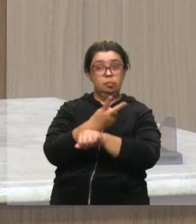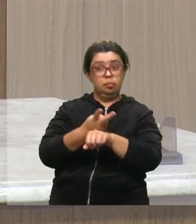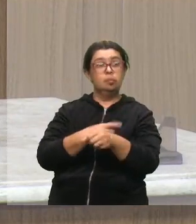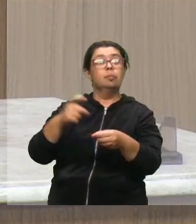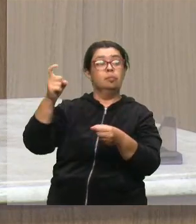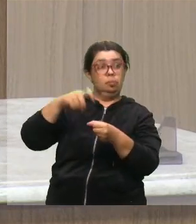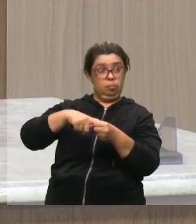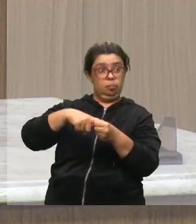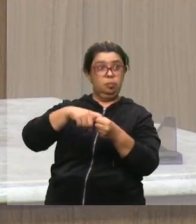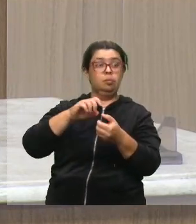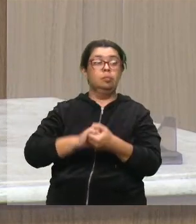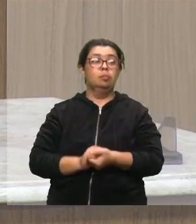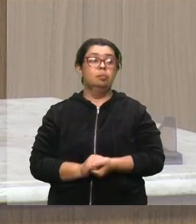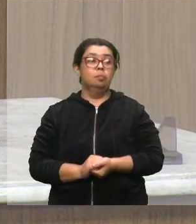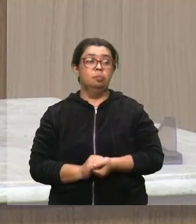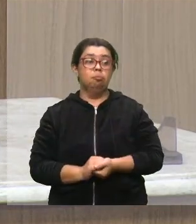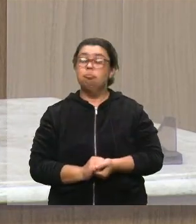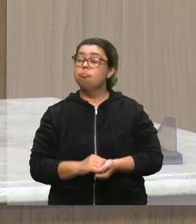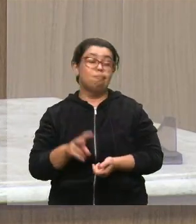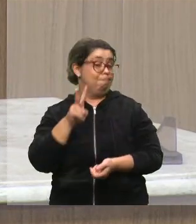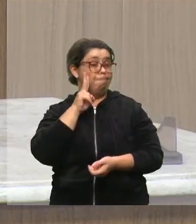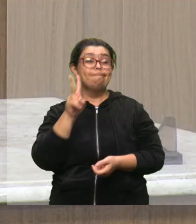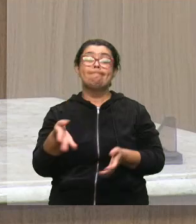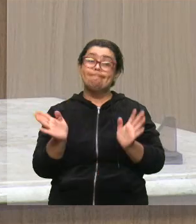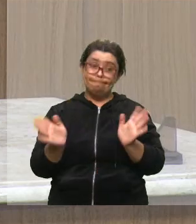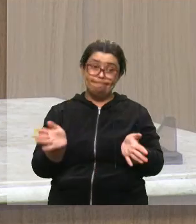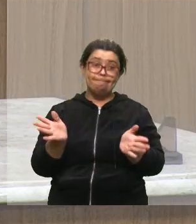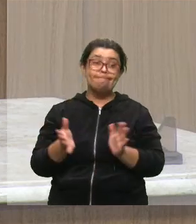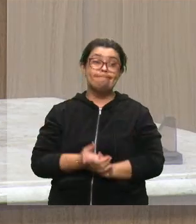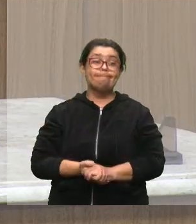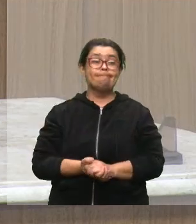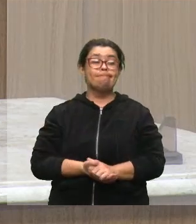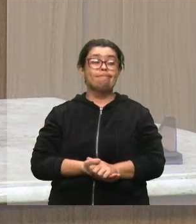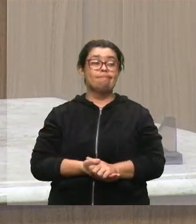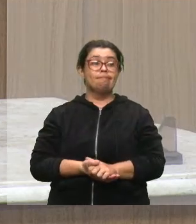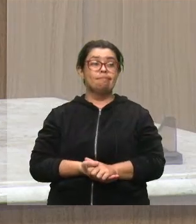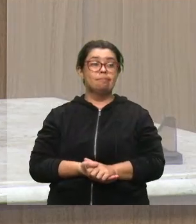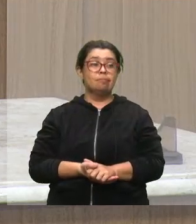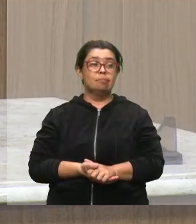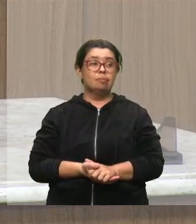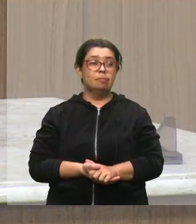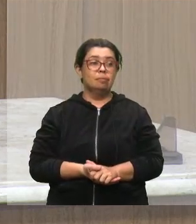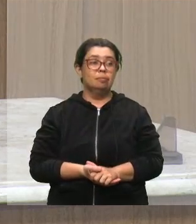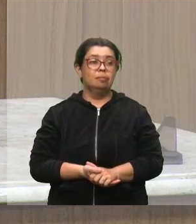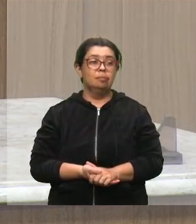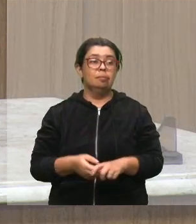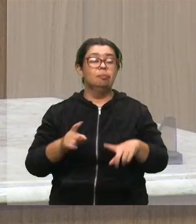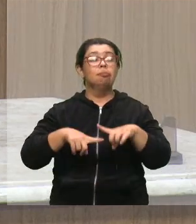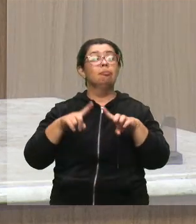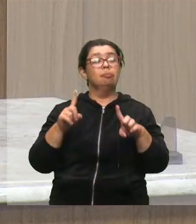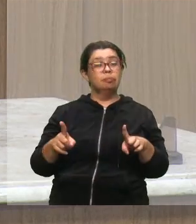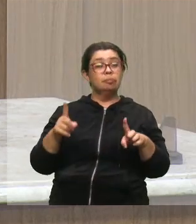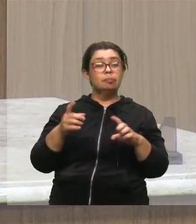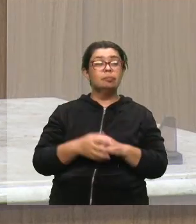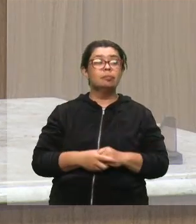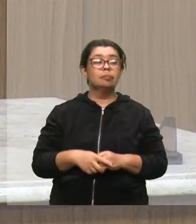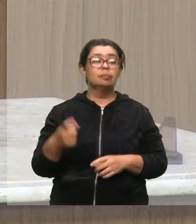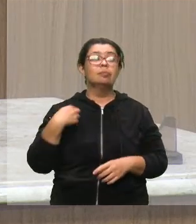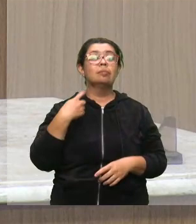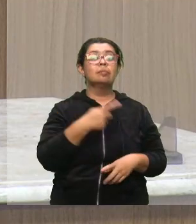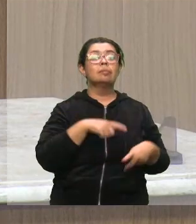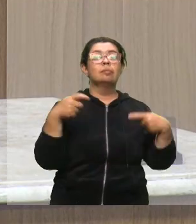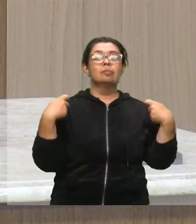que não vimos nessa atual administração com grande afinco, mas que nós